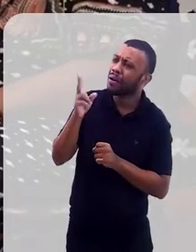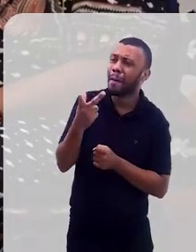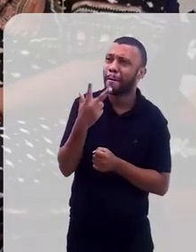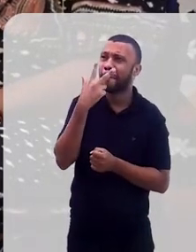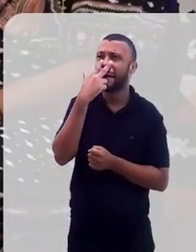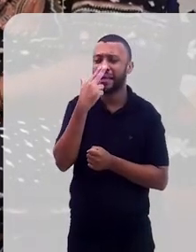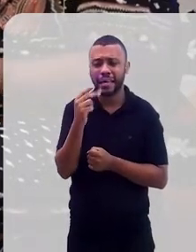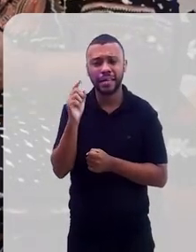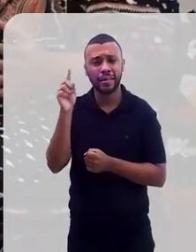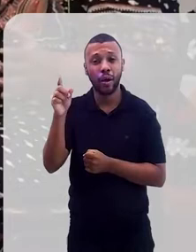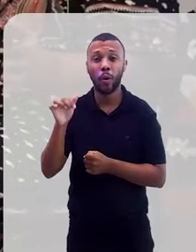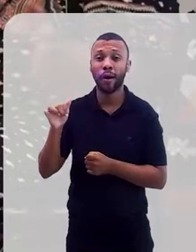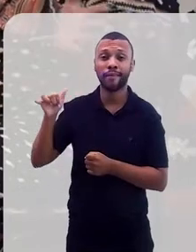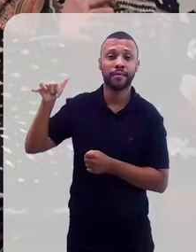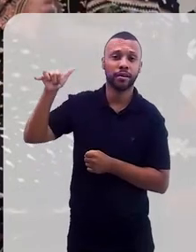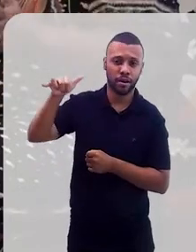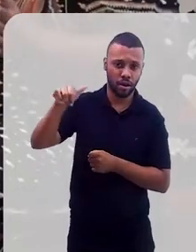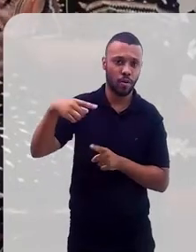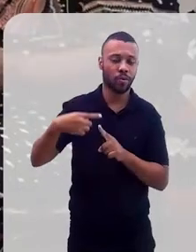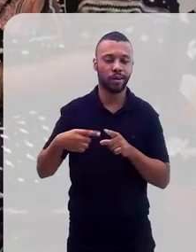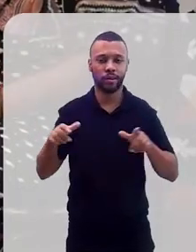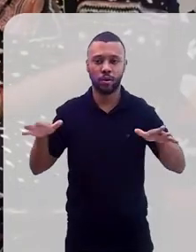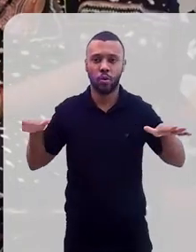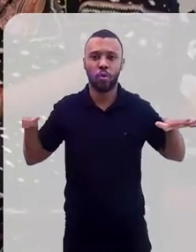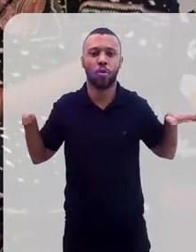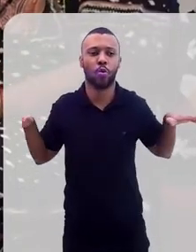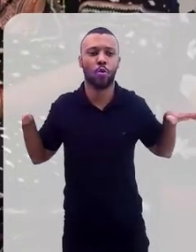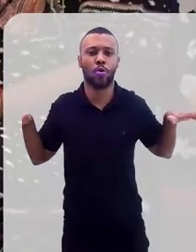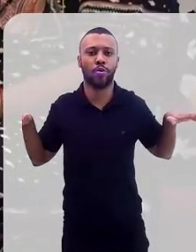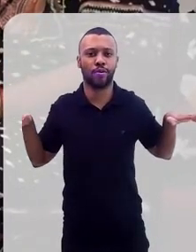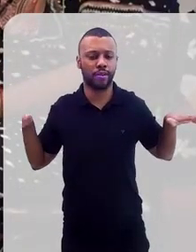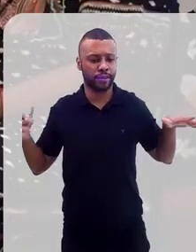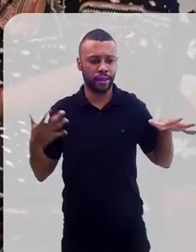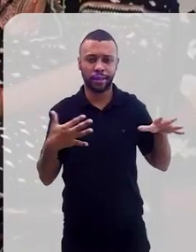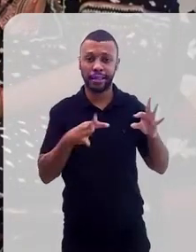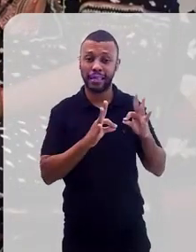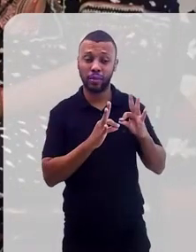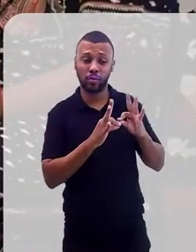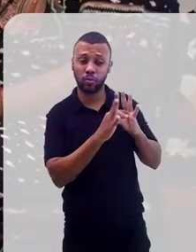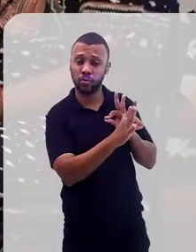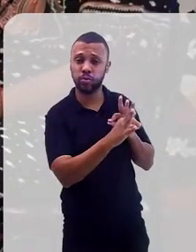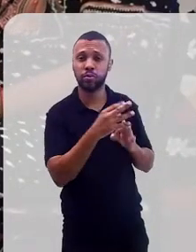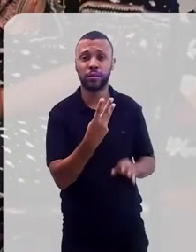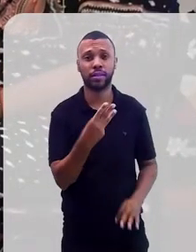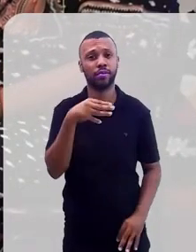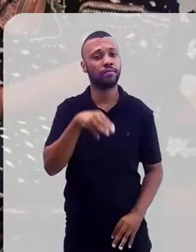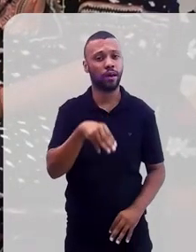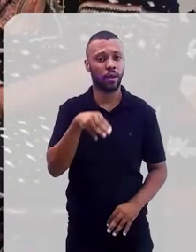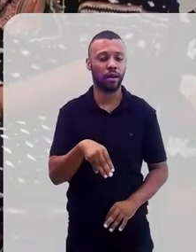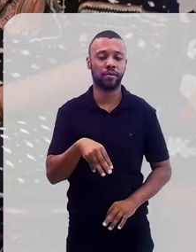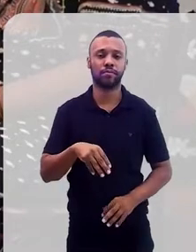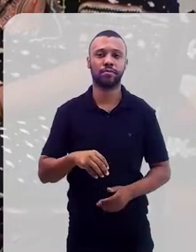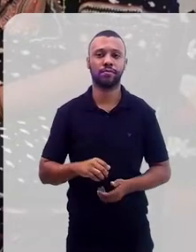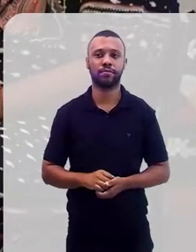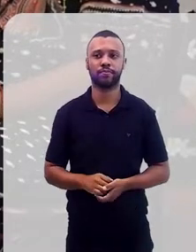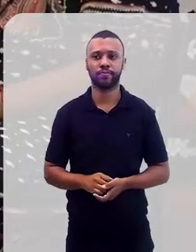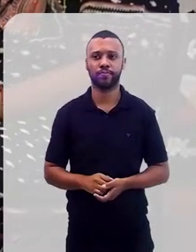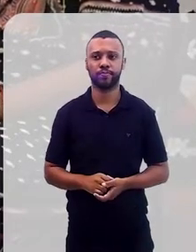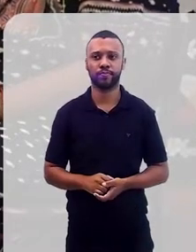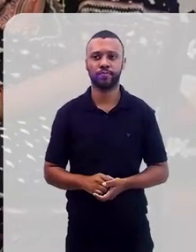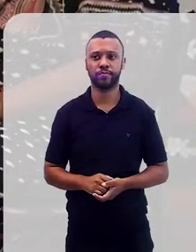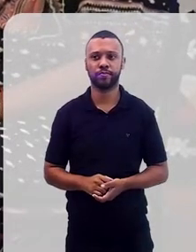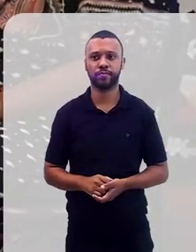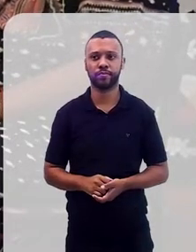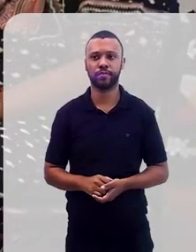que era um avião. Devido à envergadura de 3 metros entre uma ponta e outra da asa. Nossa. É. Muito, muito magnífico.